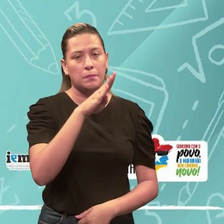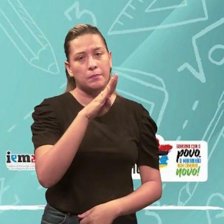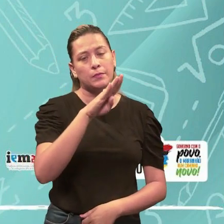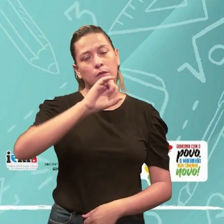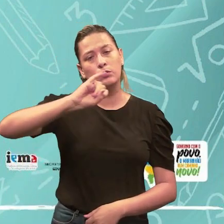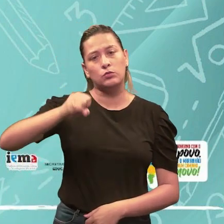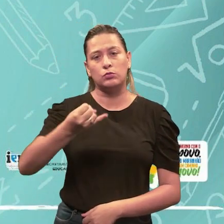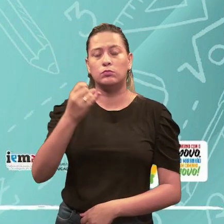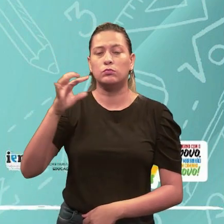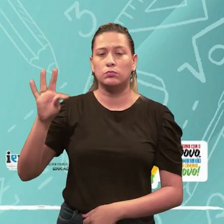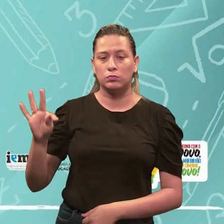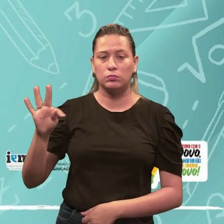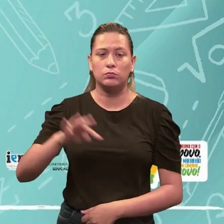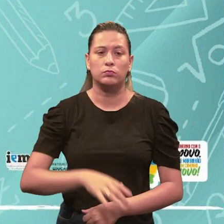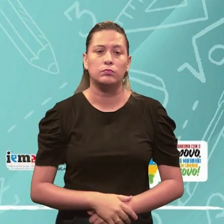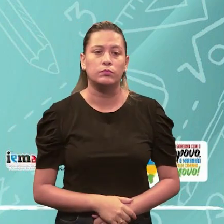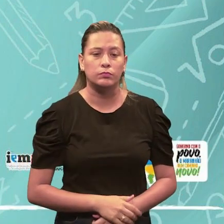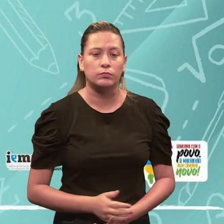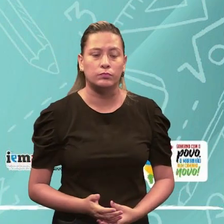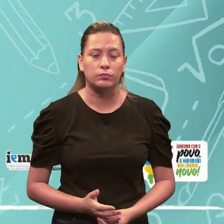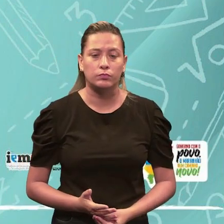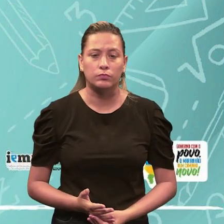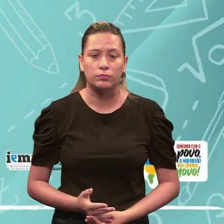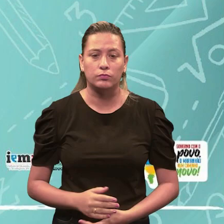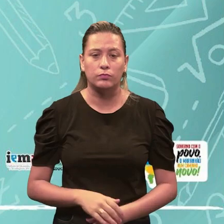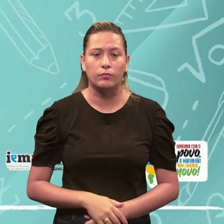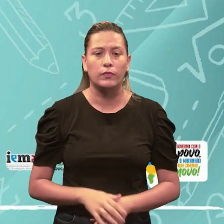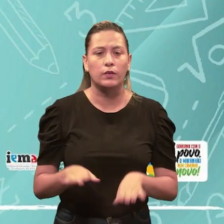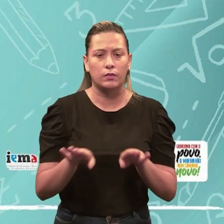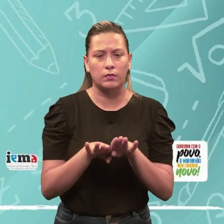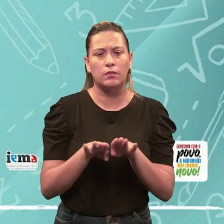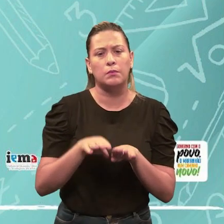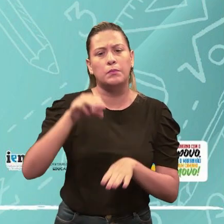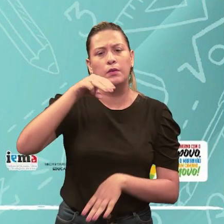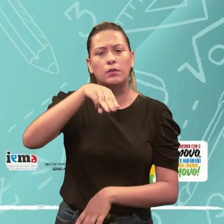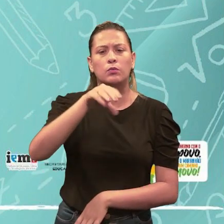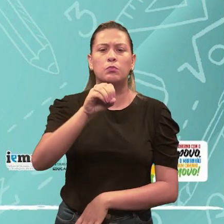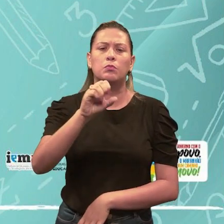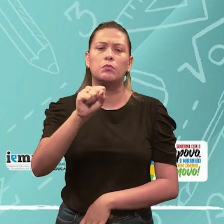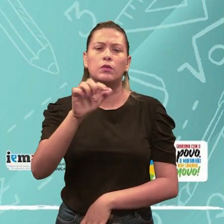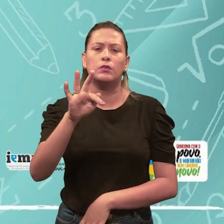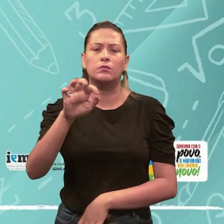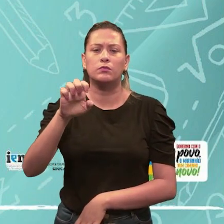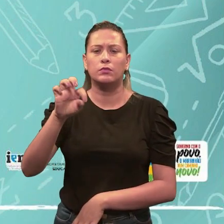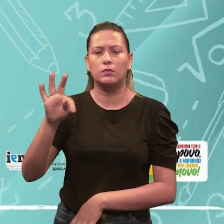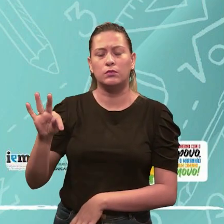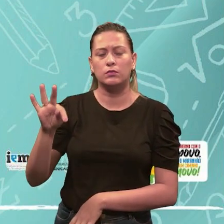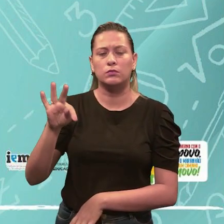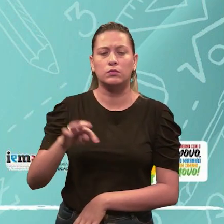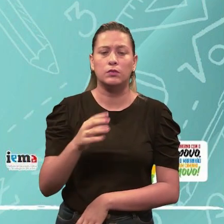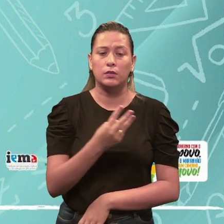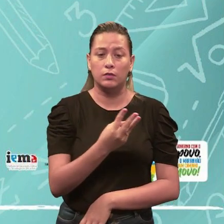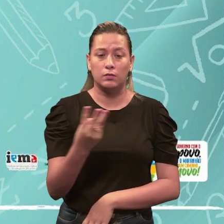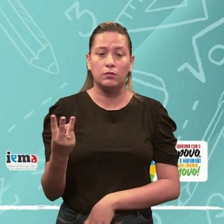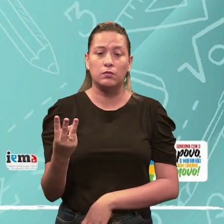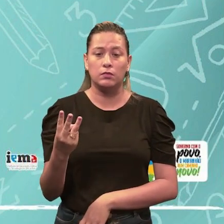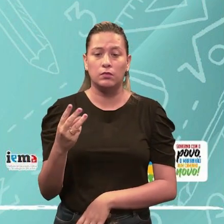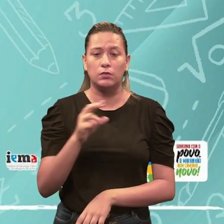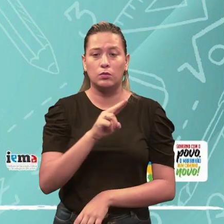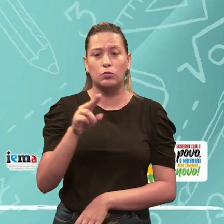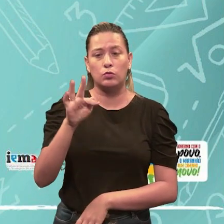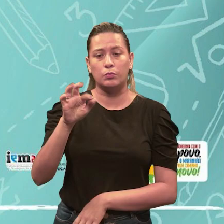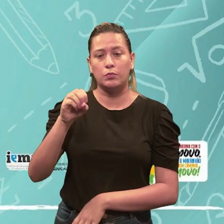BJT. E aqui, esse outro tipo, o MOSFET, também tem 3 terminais, são chamados fonte,